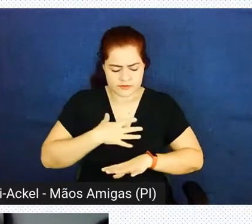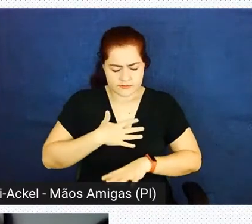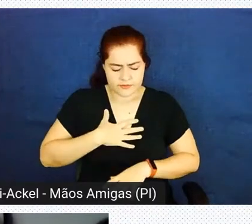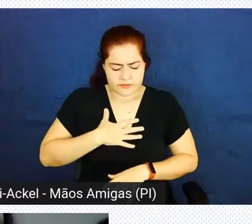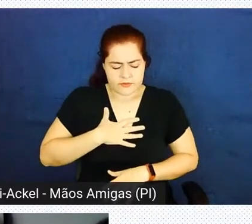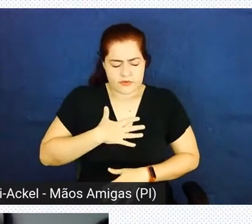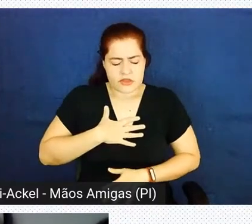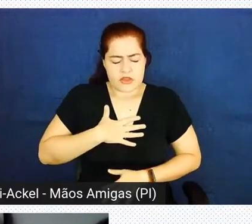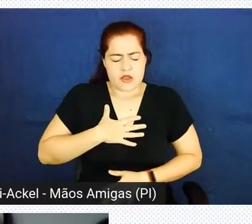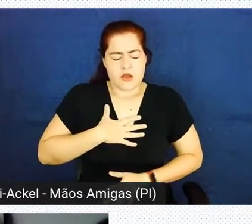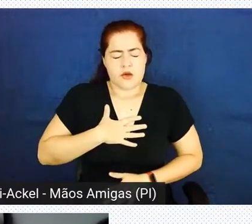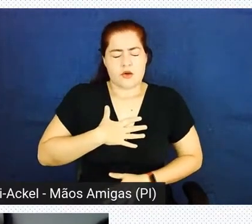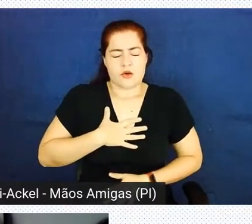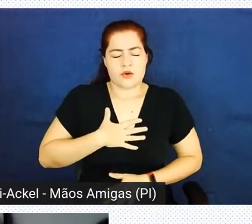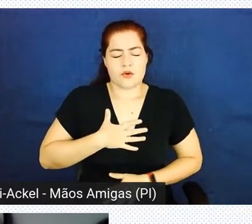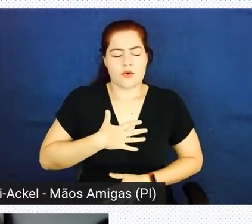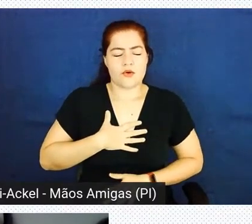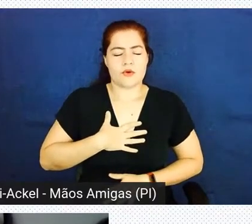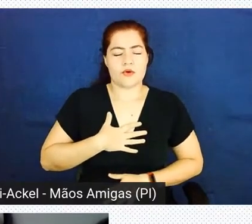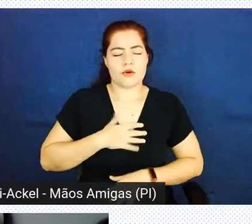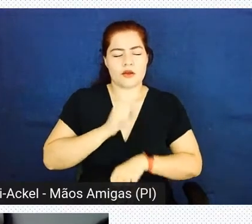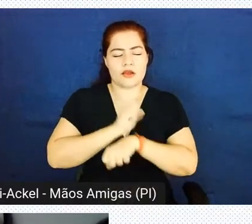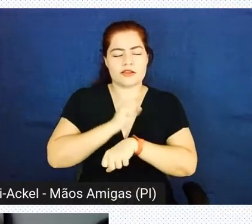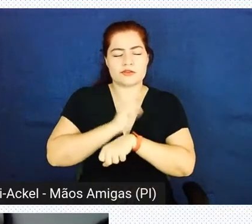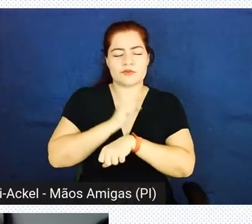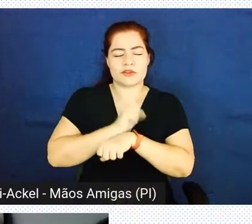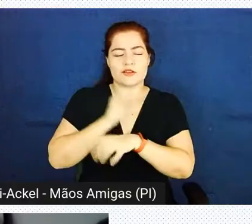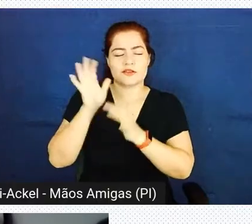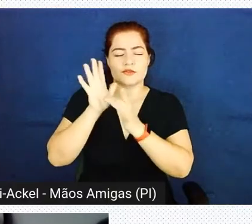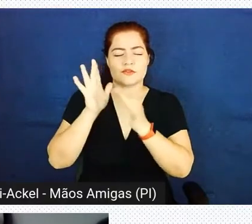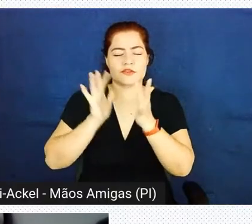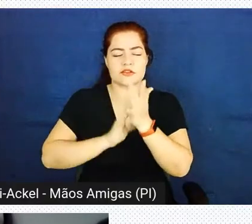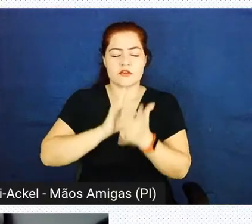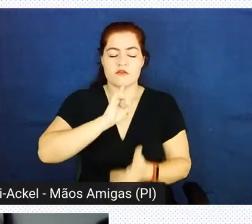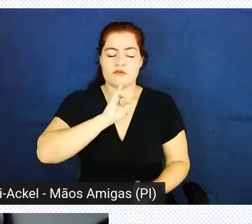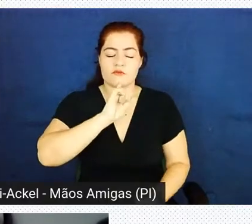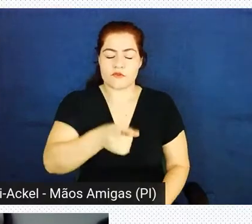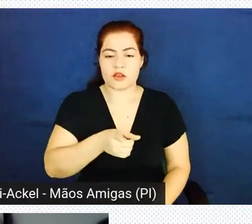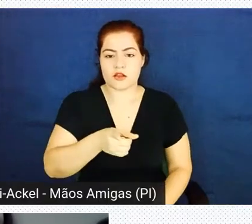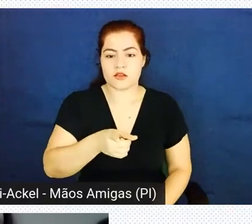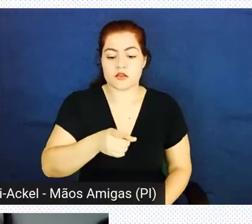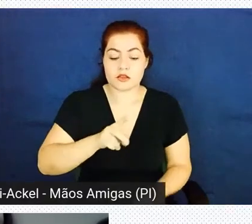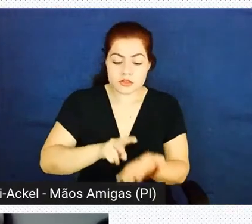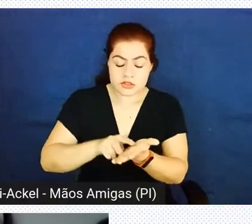voz impondo-lhes: desperta e anda.